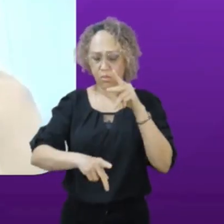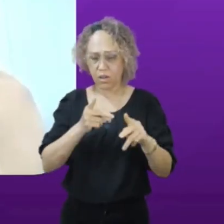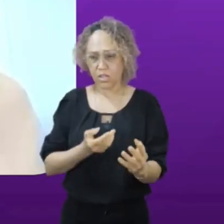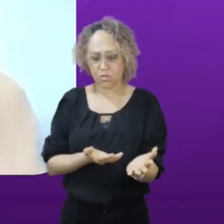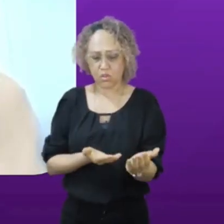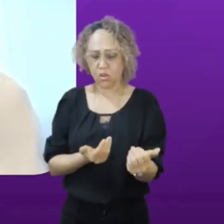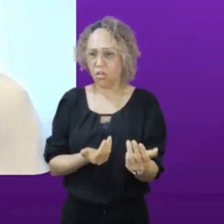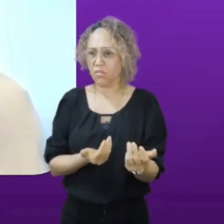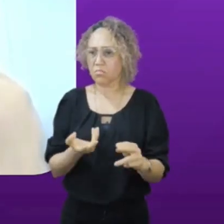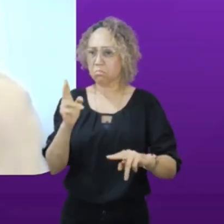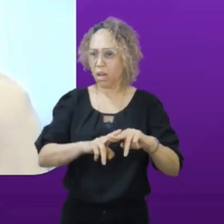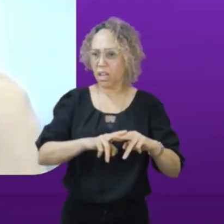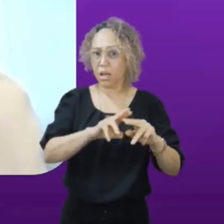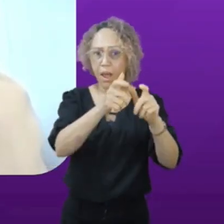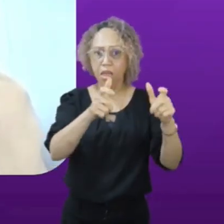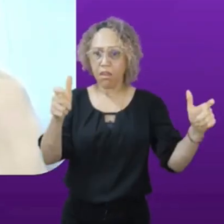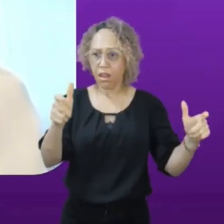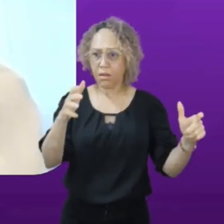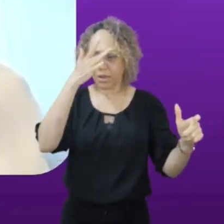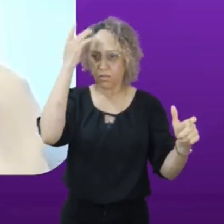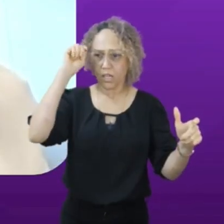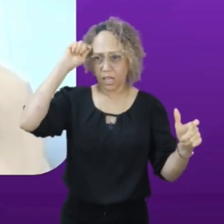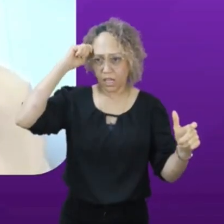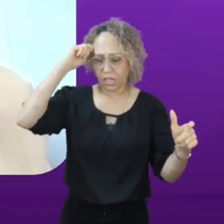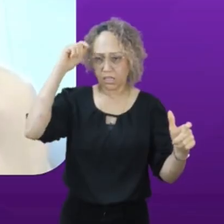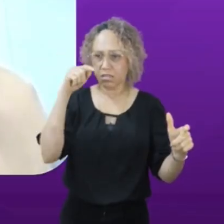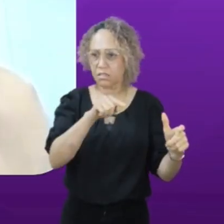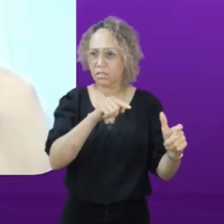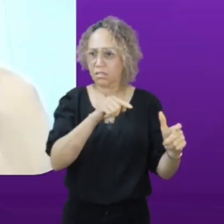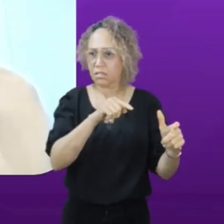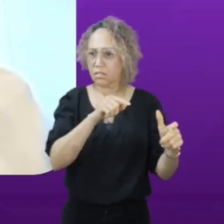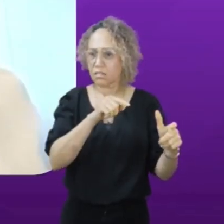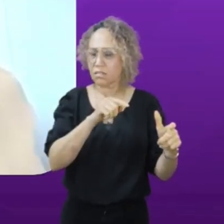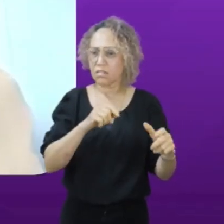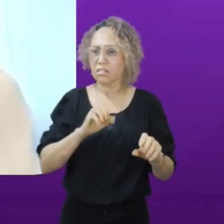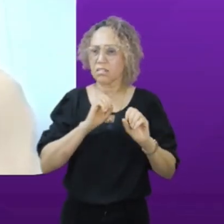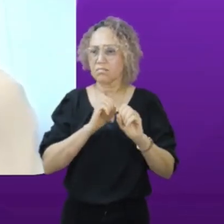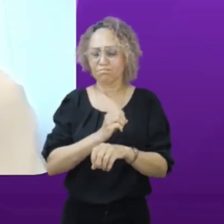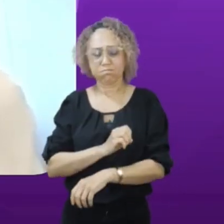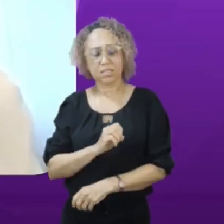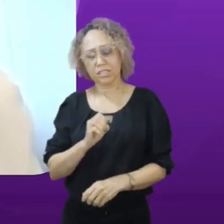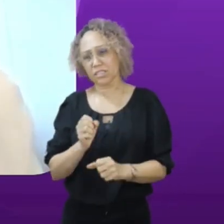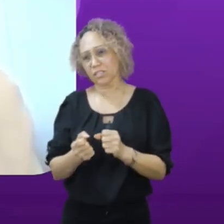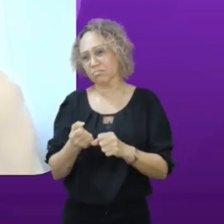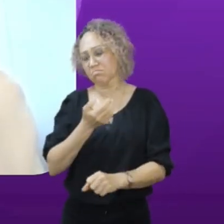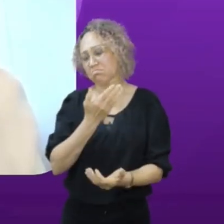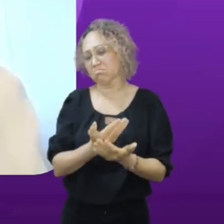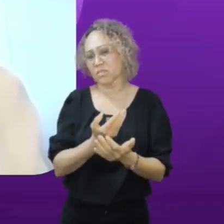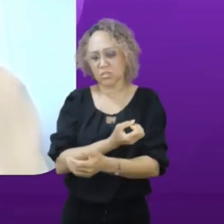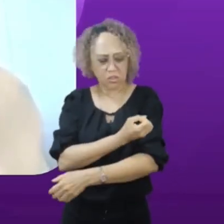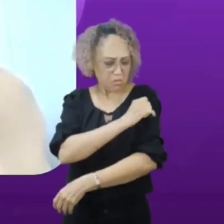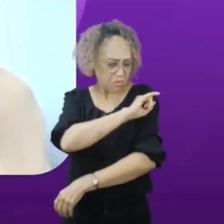de liberdade, em sua grande maioria pessoas negras, e com o ensino fundamental incompleto, a gente entende que algo